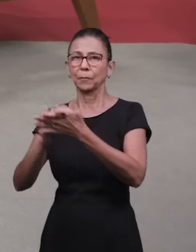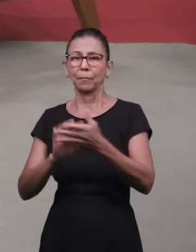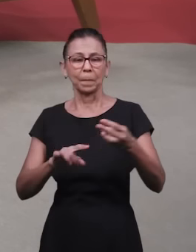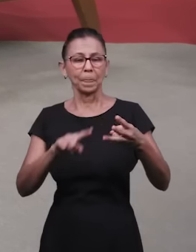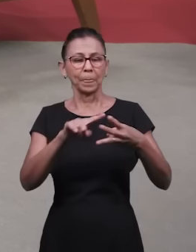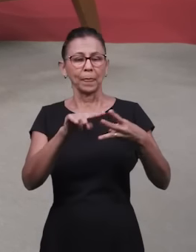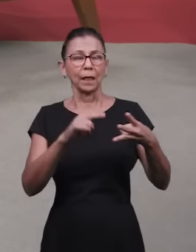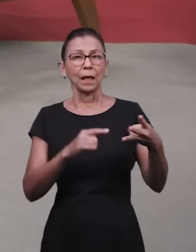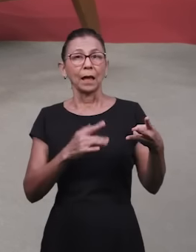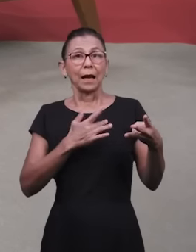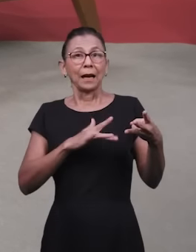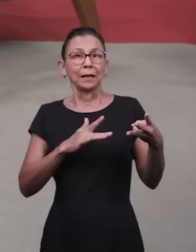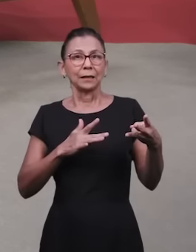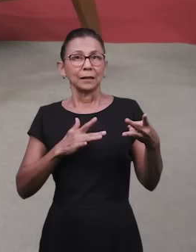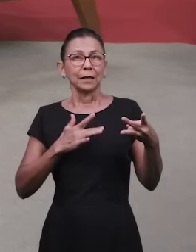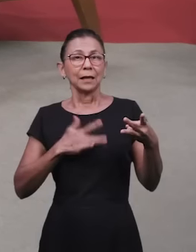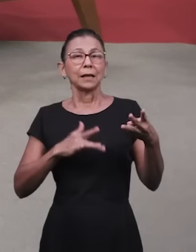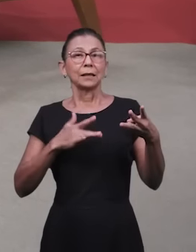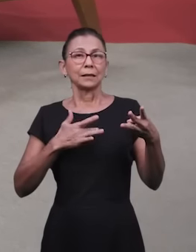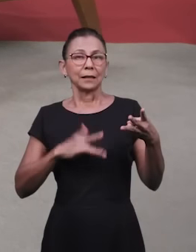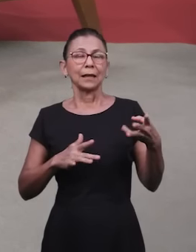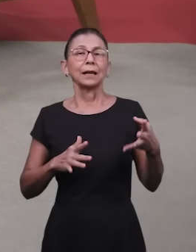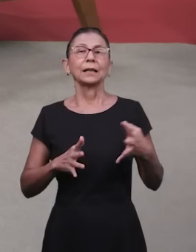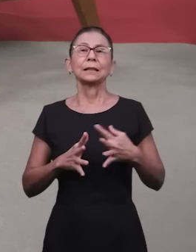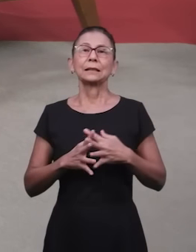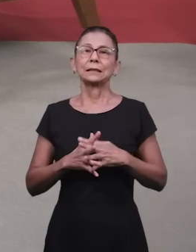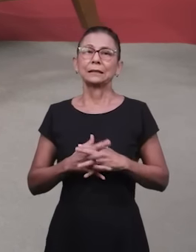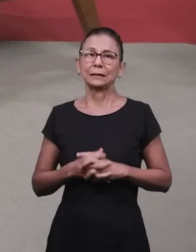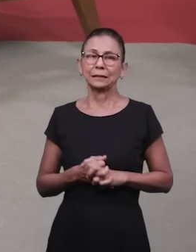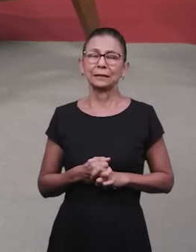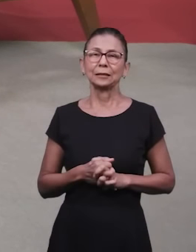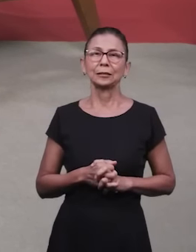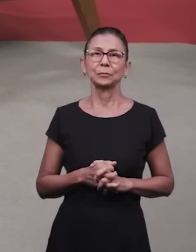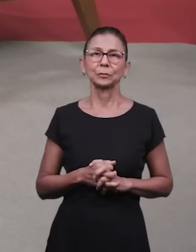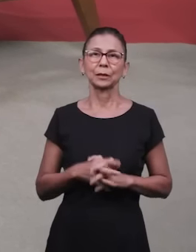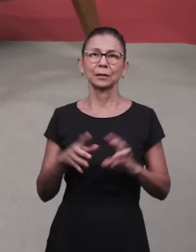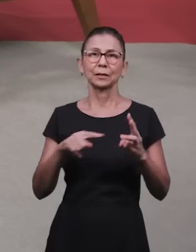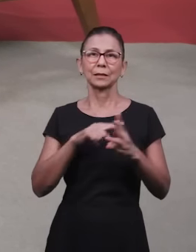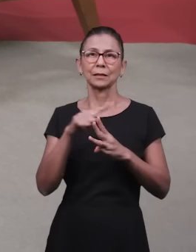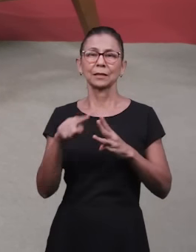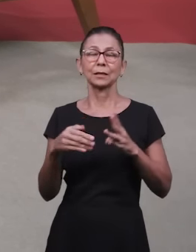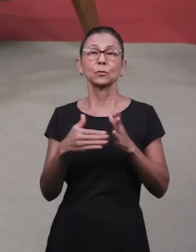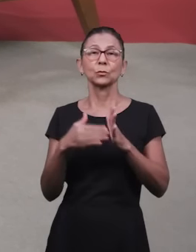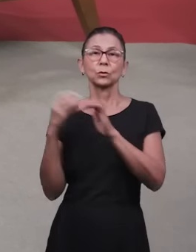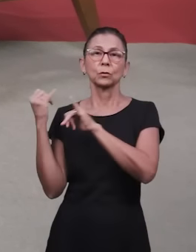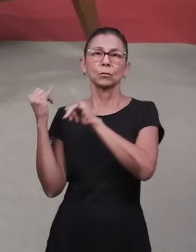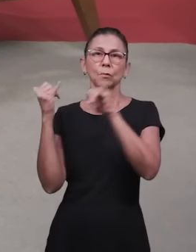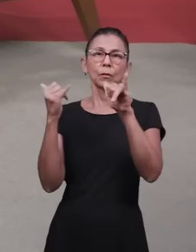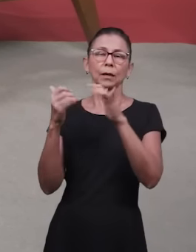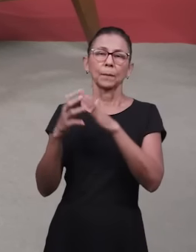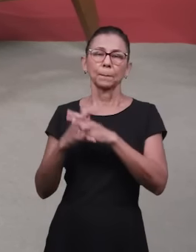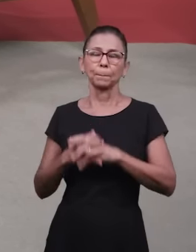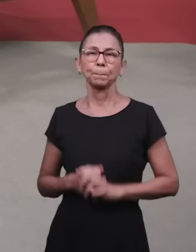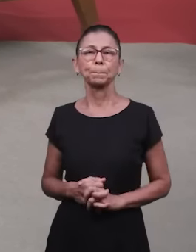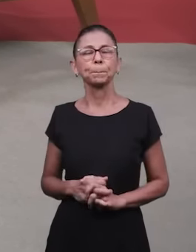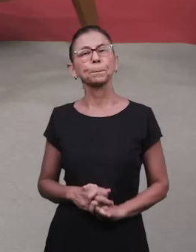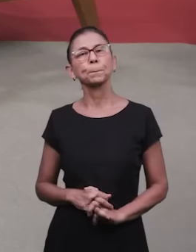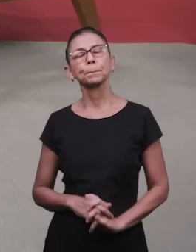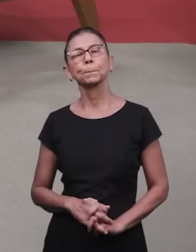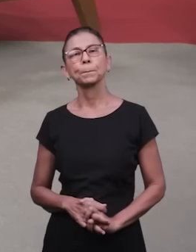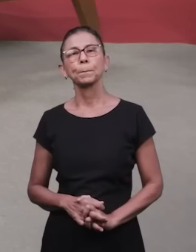moradores da terra por causa das três últimas trombetas que vão tocar. Então é muito importante. E